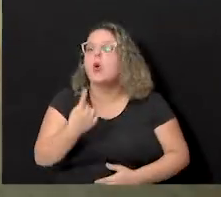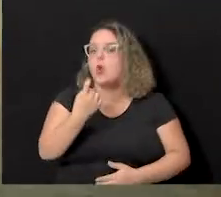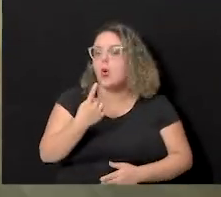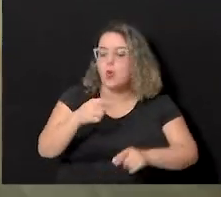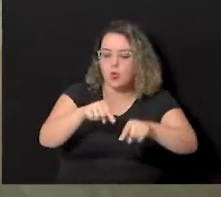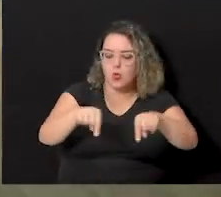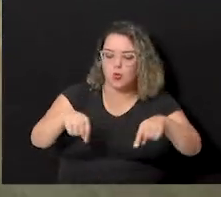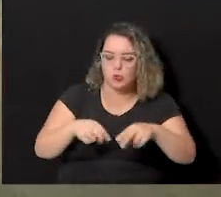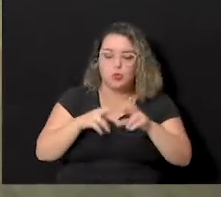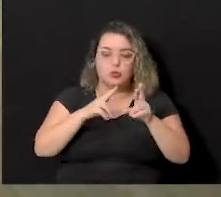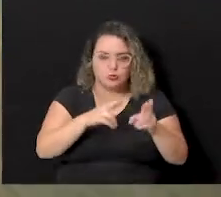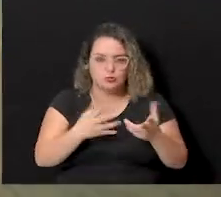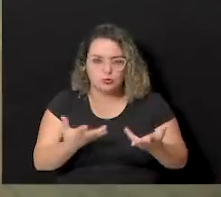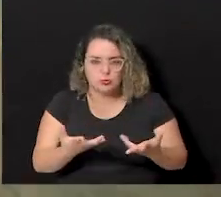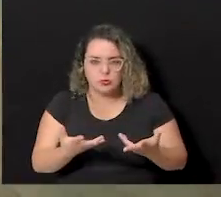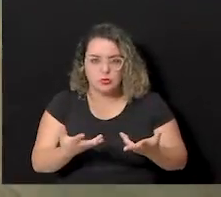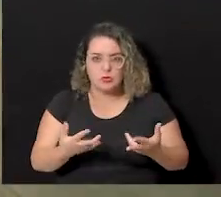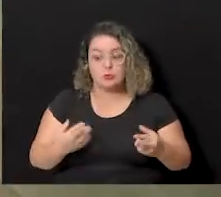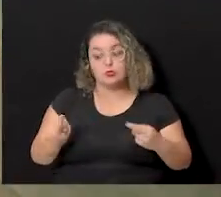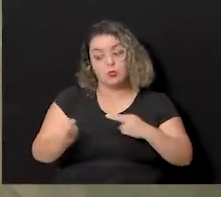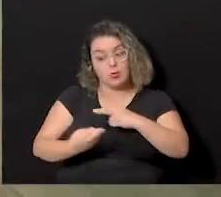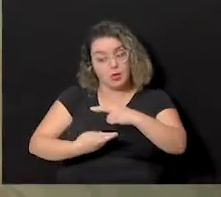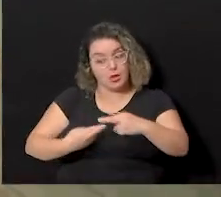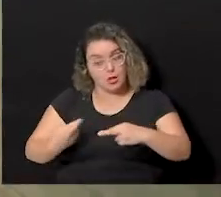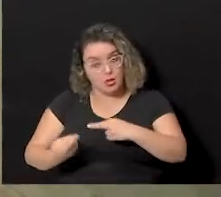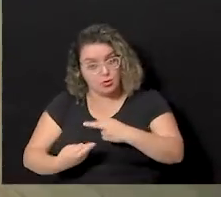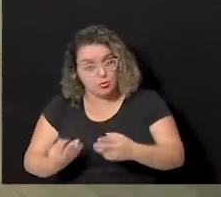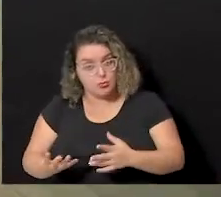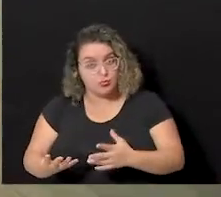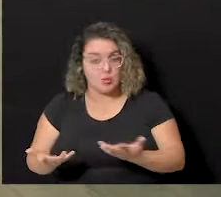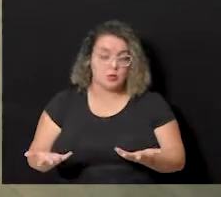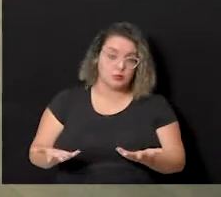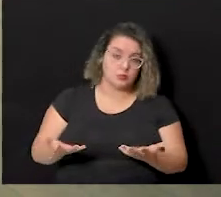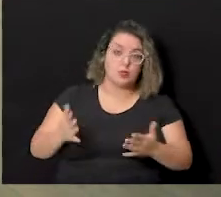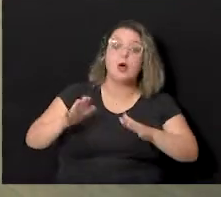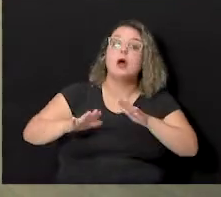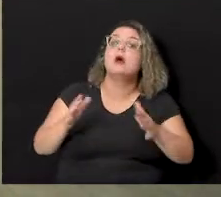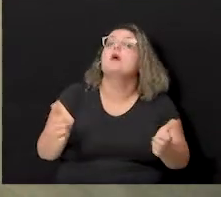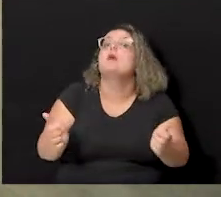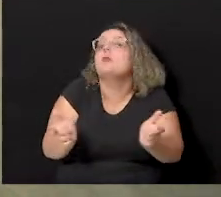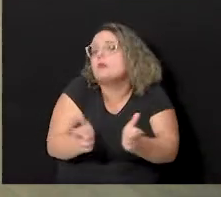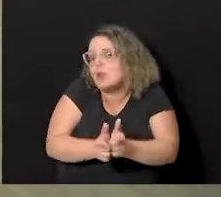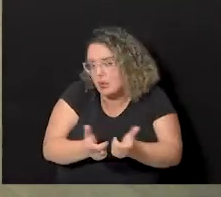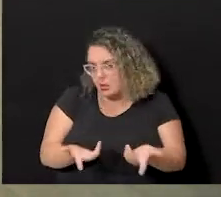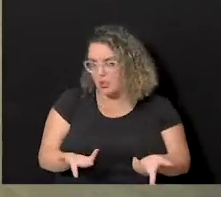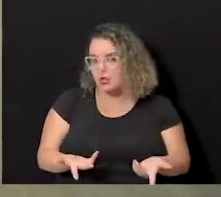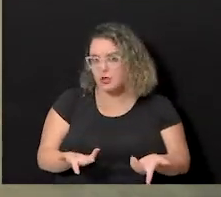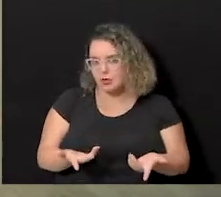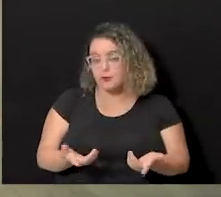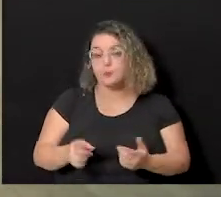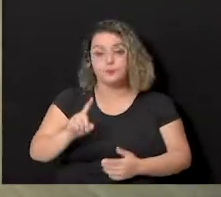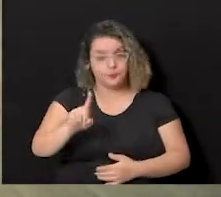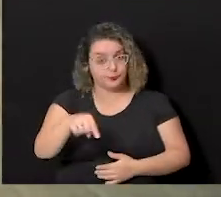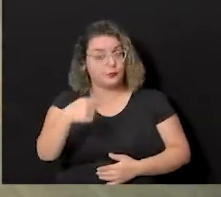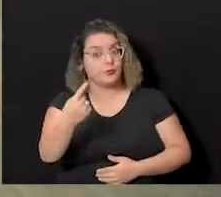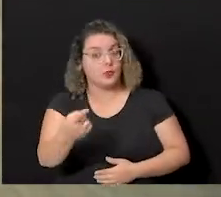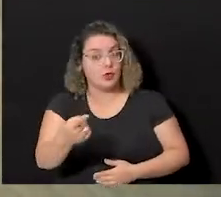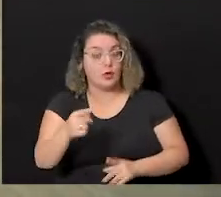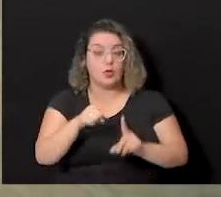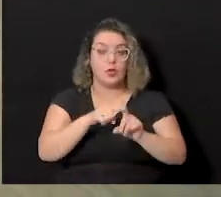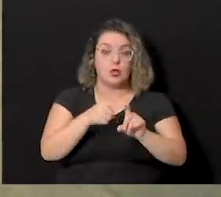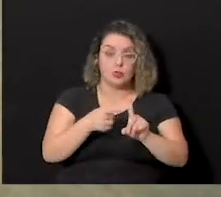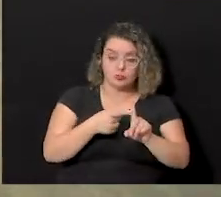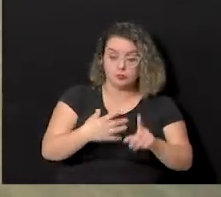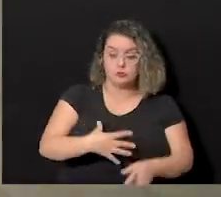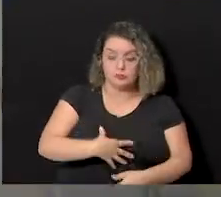um dormitório, se você se envolver num relacionamento, talvez fique pequeno o imóvel. Depois, se você tem